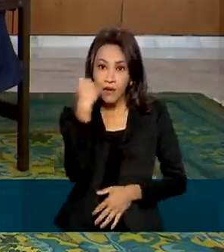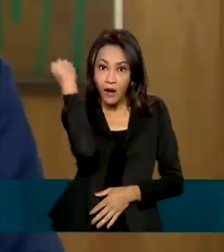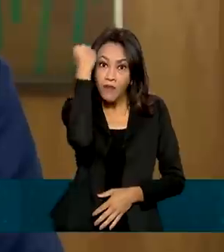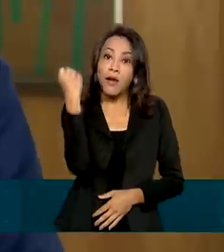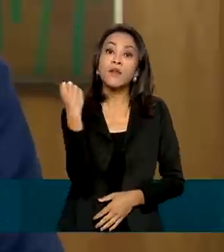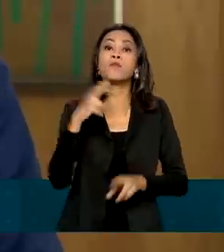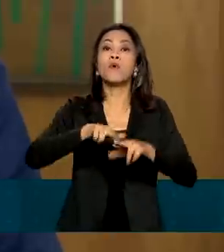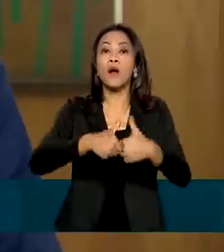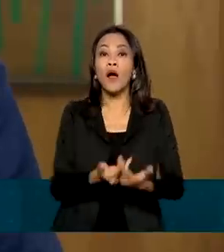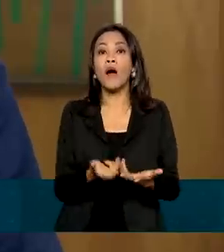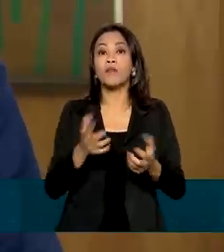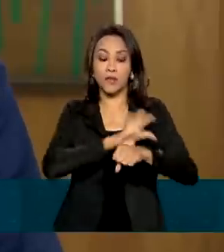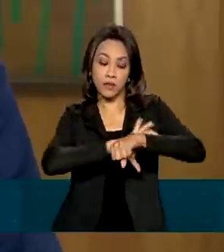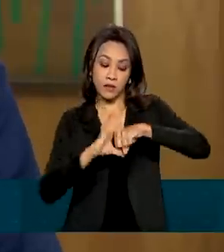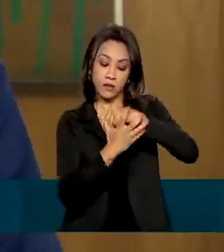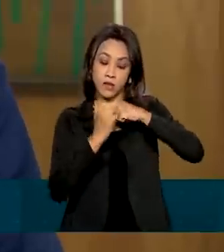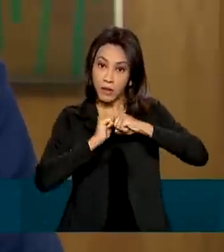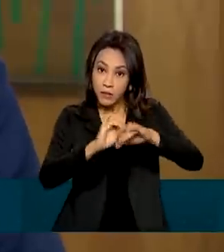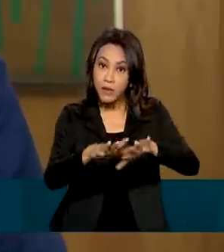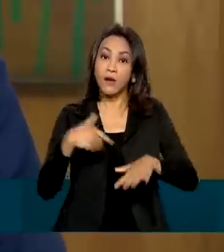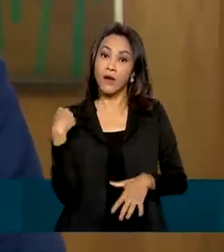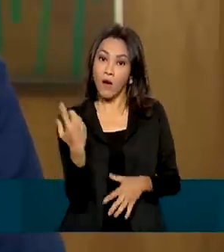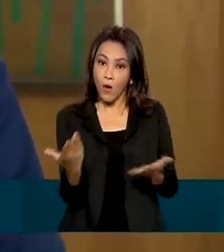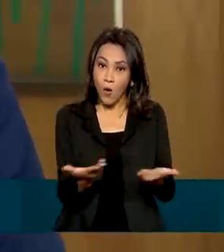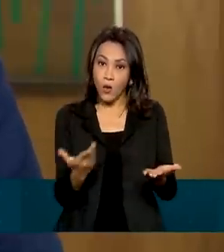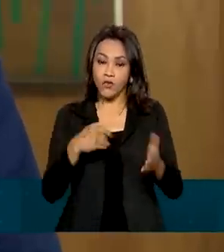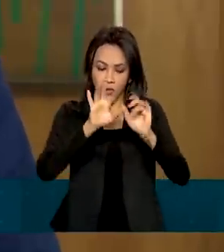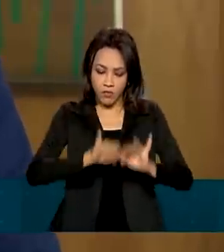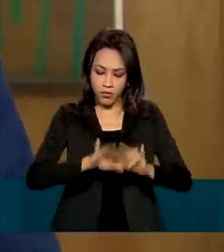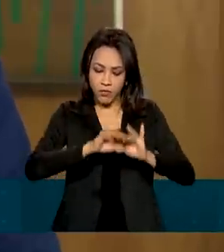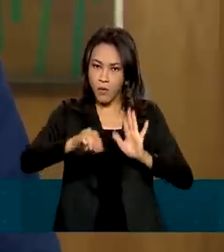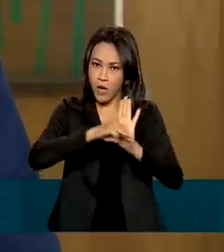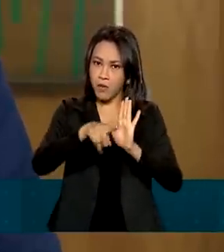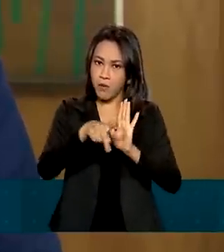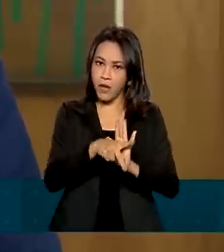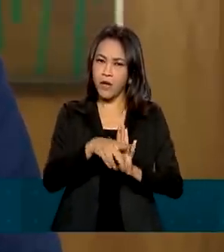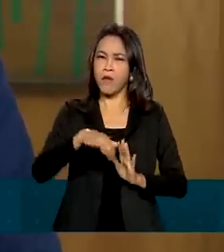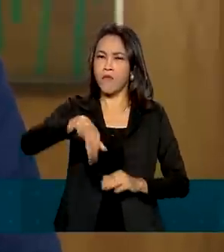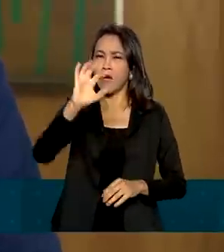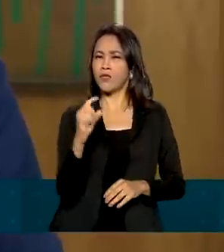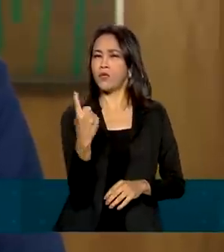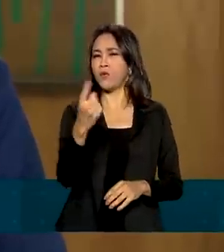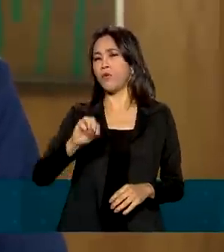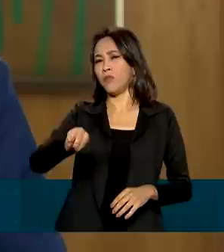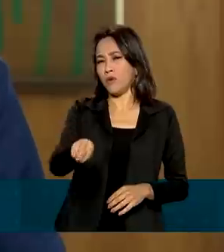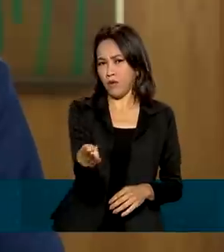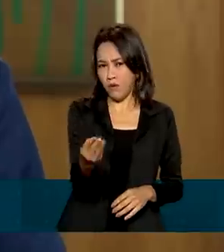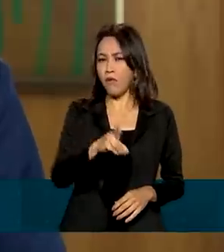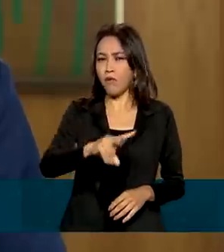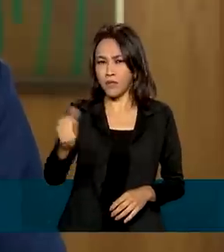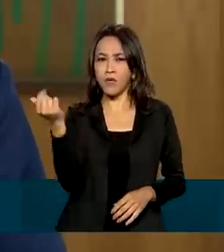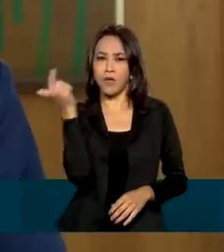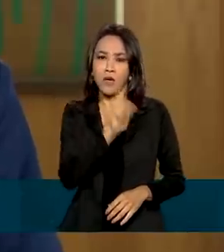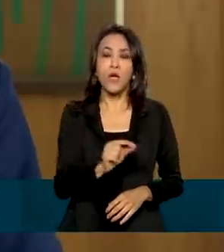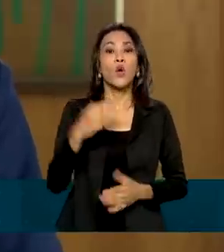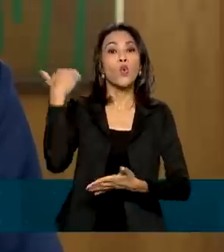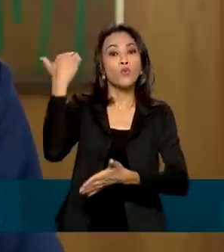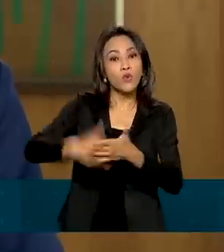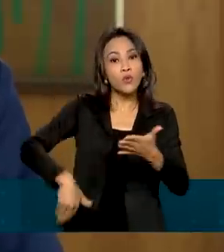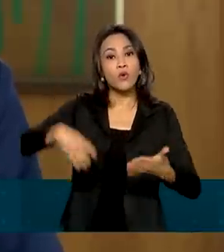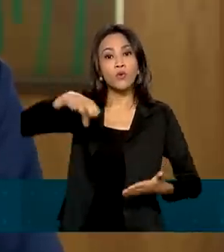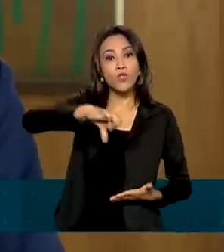pandemia. Baixamos uma medida provisória, onde mais de 1 milhão de jovens serão contemplados, no mínimo, com desconto